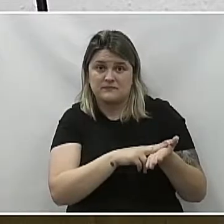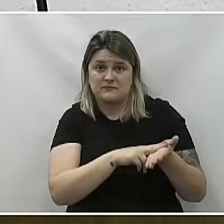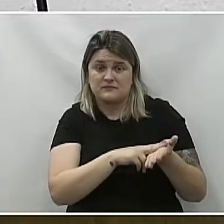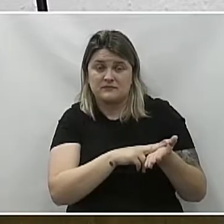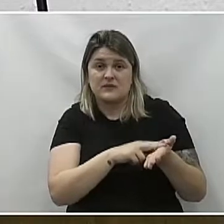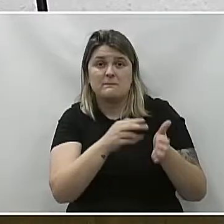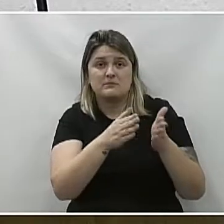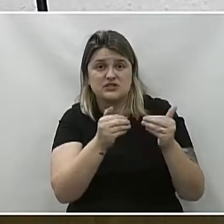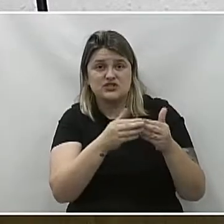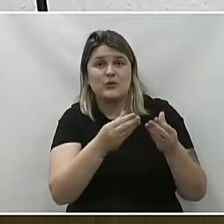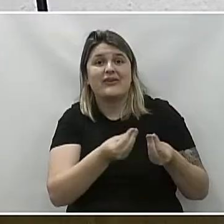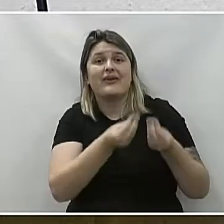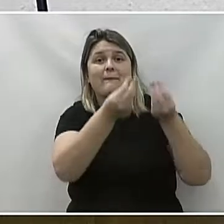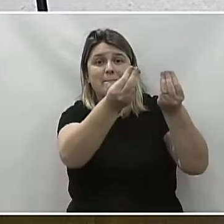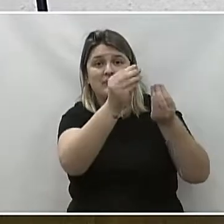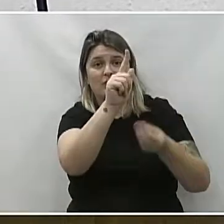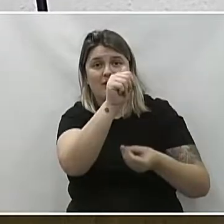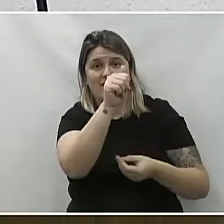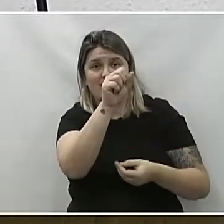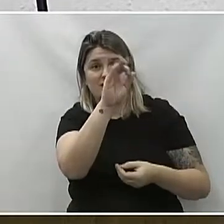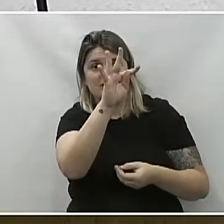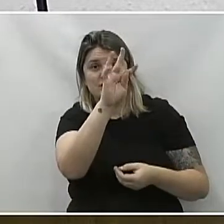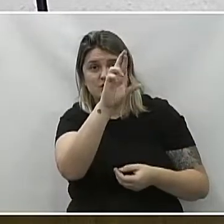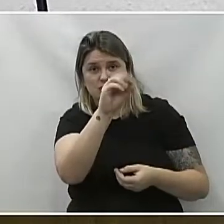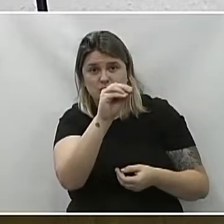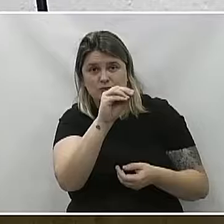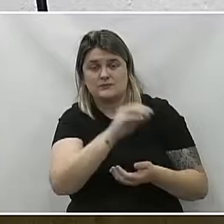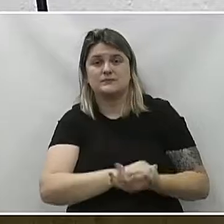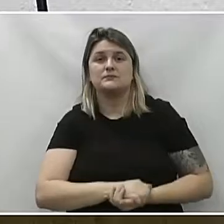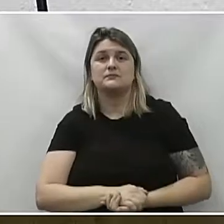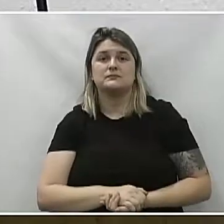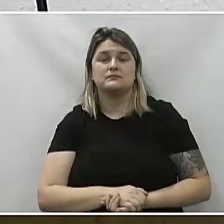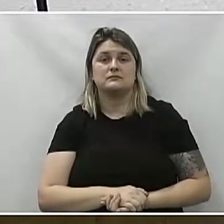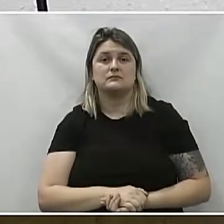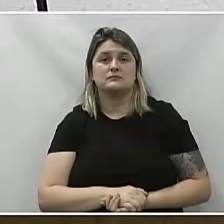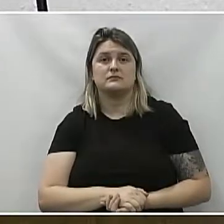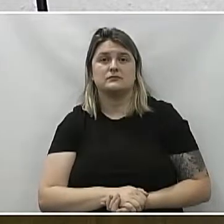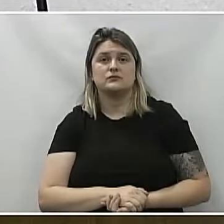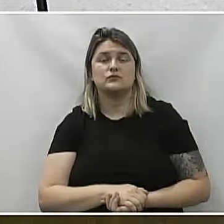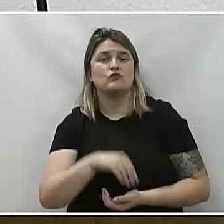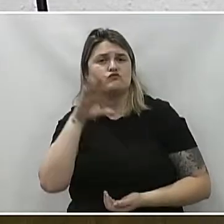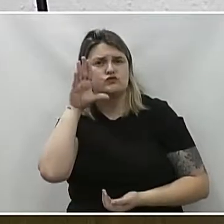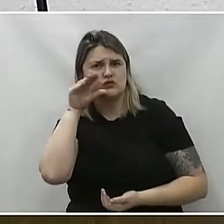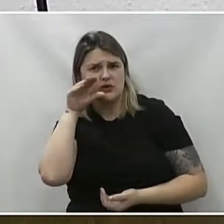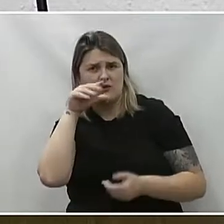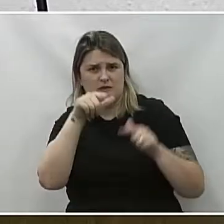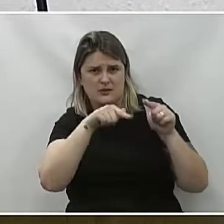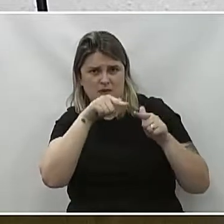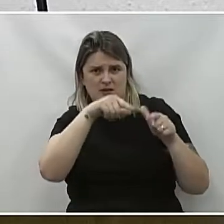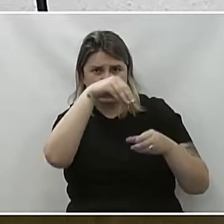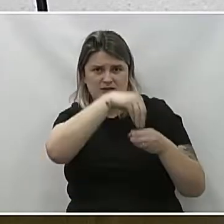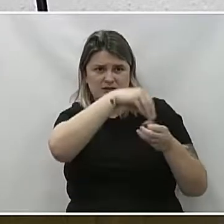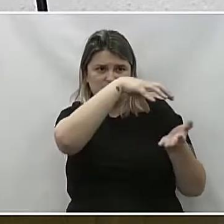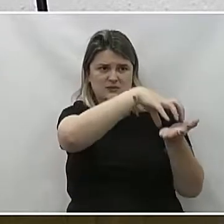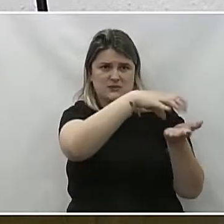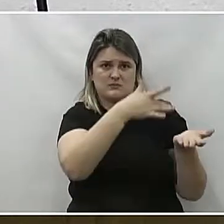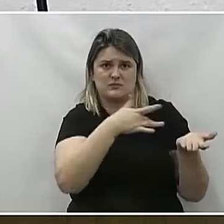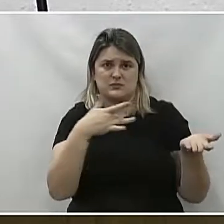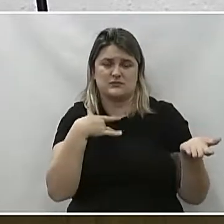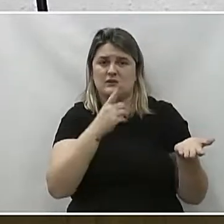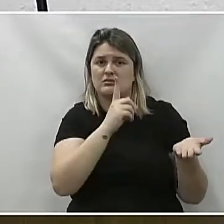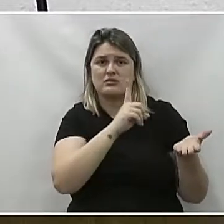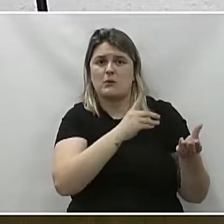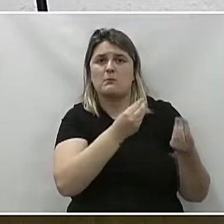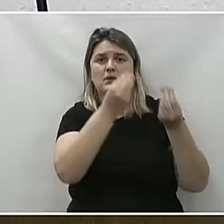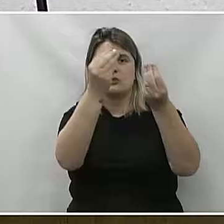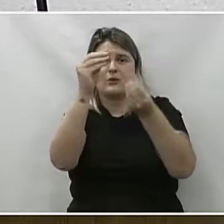e solicitou o encaminhamento dele para o gastro. E o funcionário do posto não encaminhou o meu